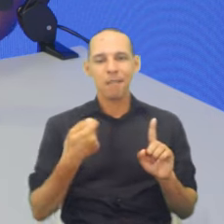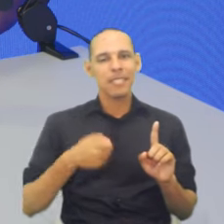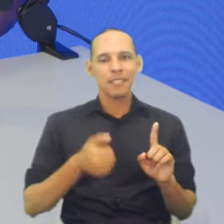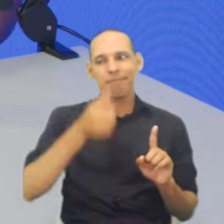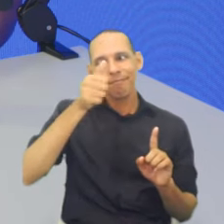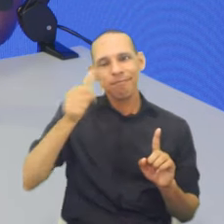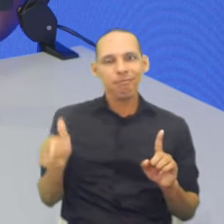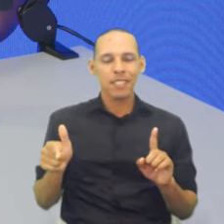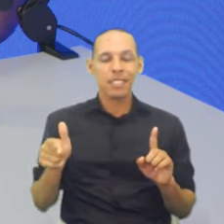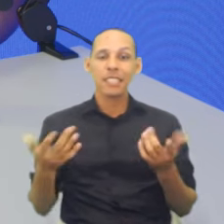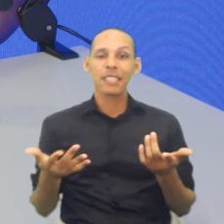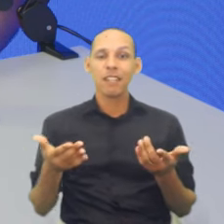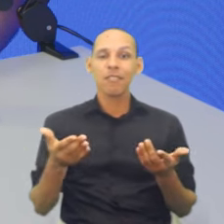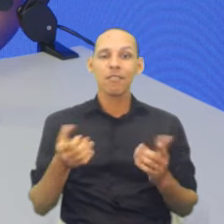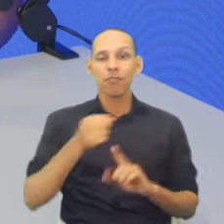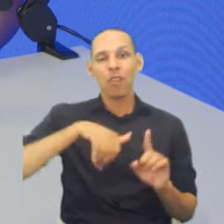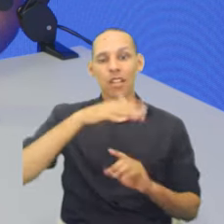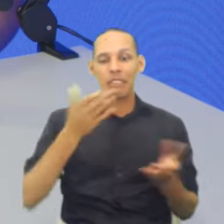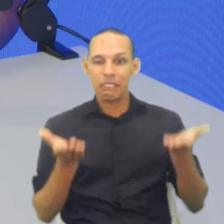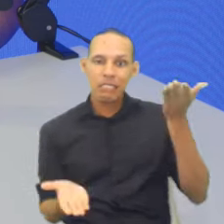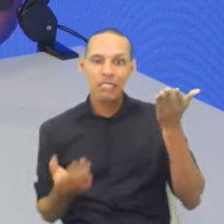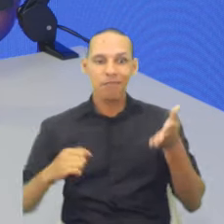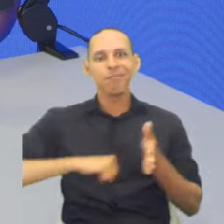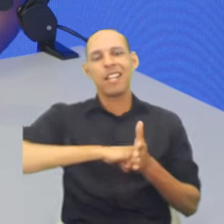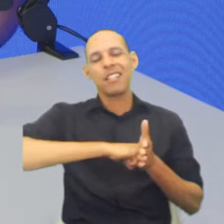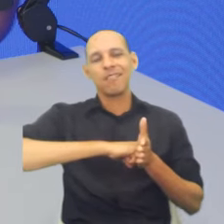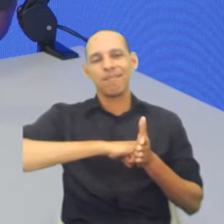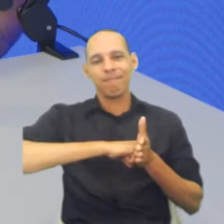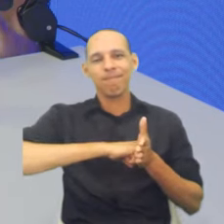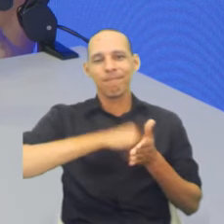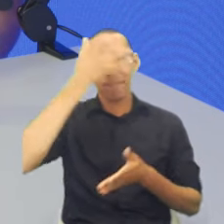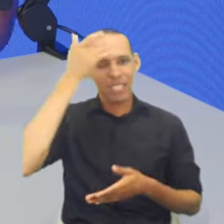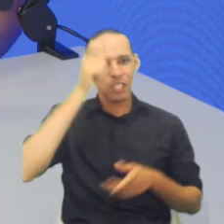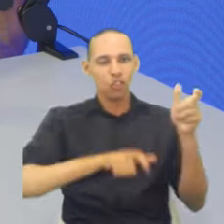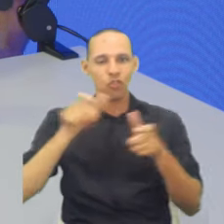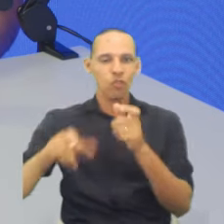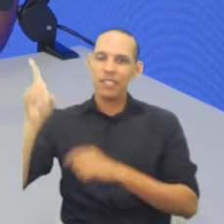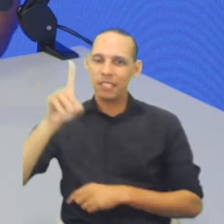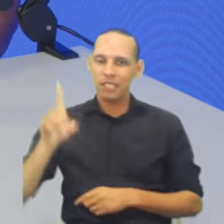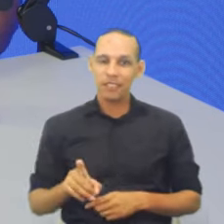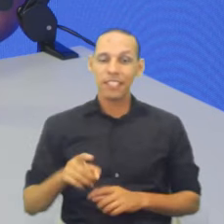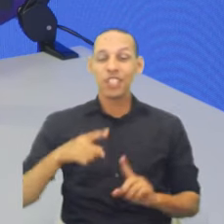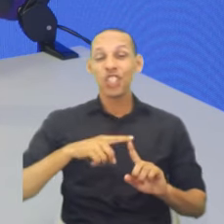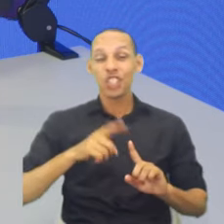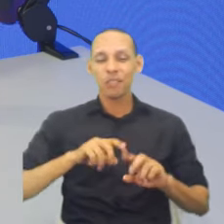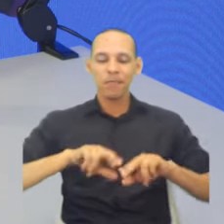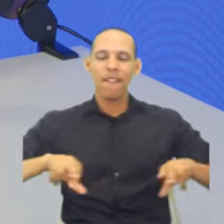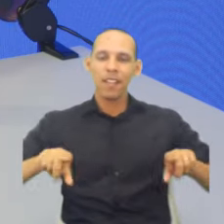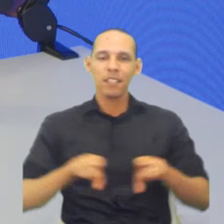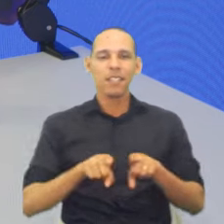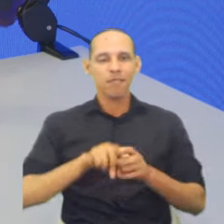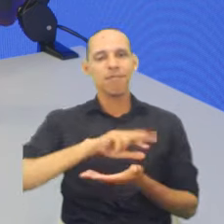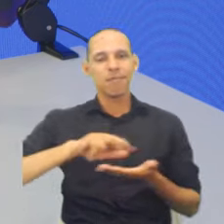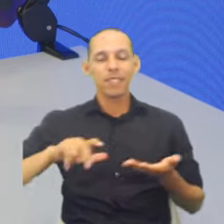desigualdade social ela impacta muito forte nos nas pessoas com deficiência e nos diversos tipos de deficiência por isso o governo